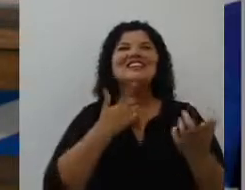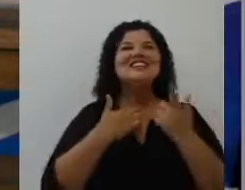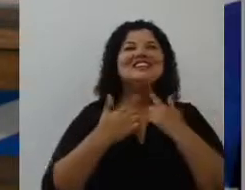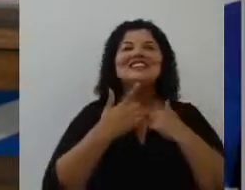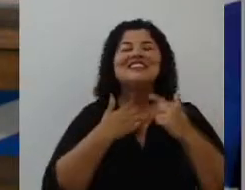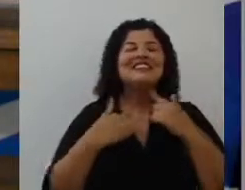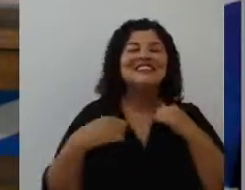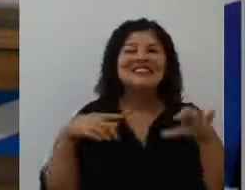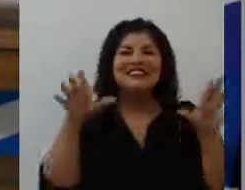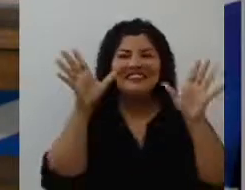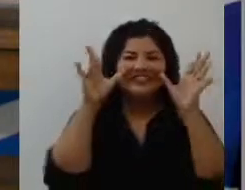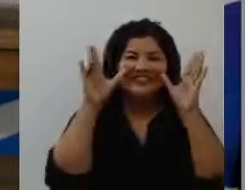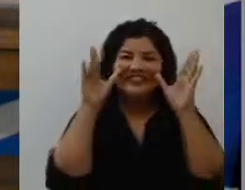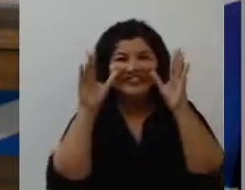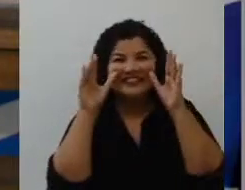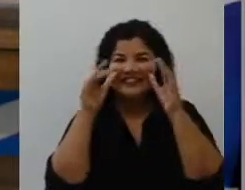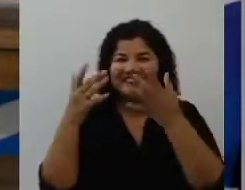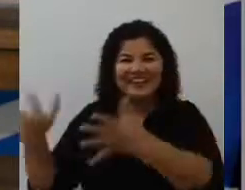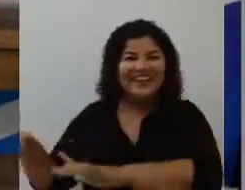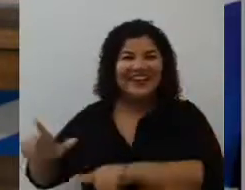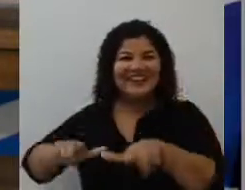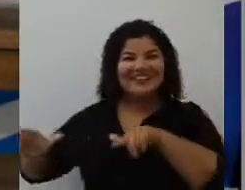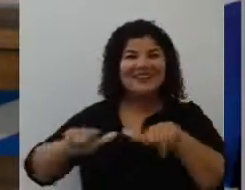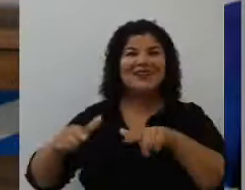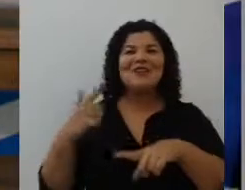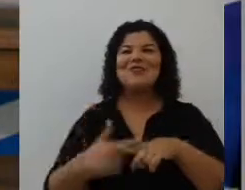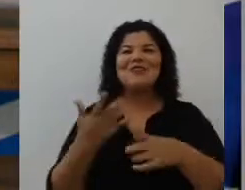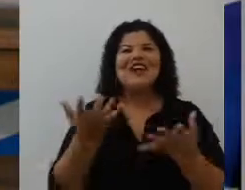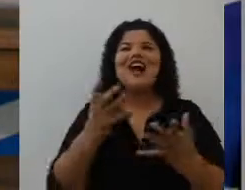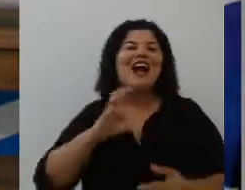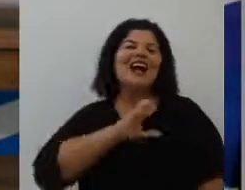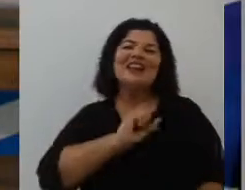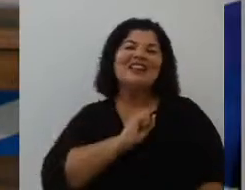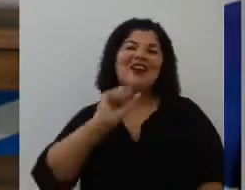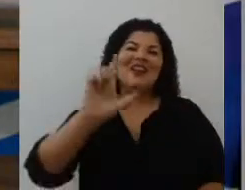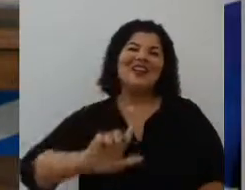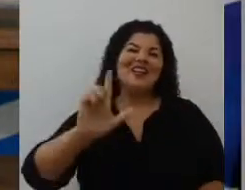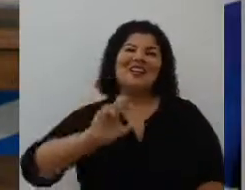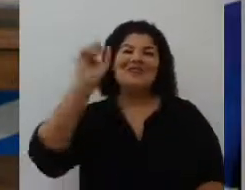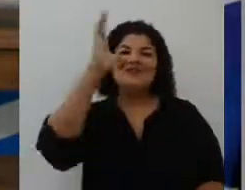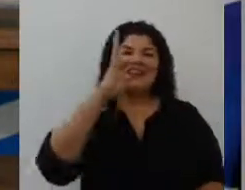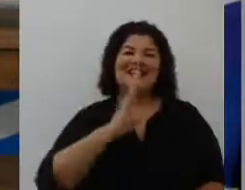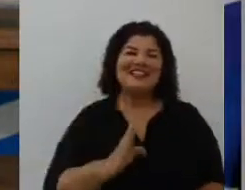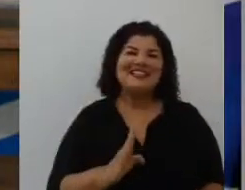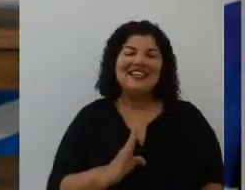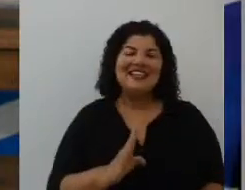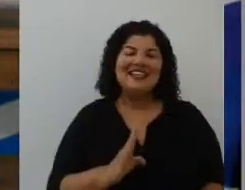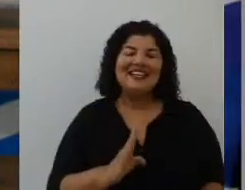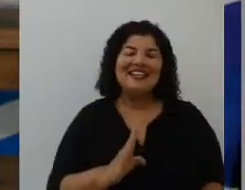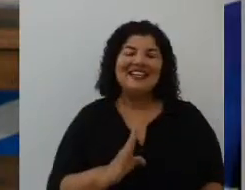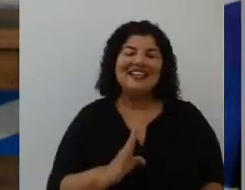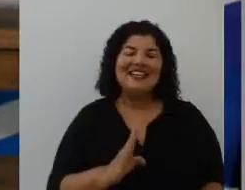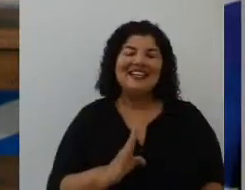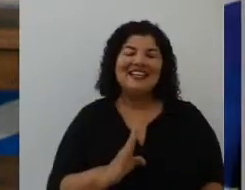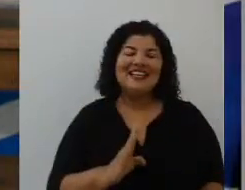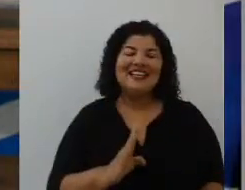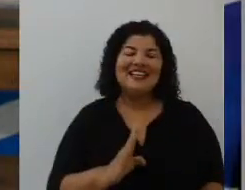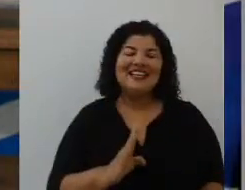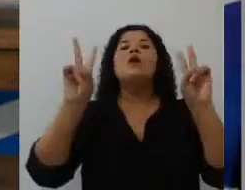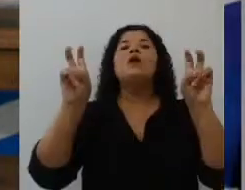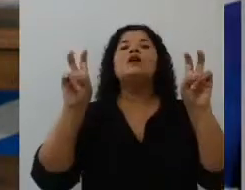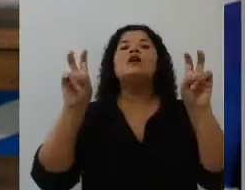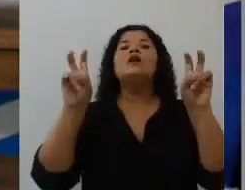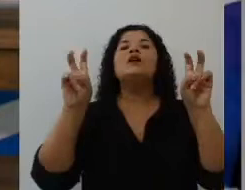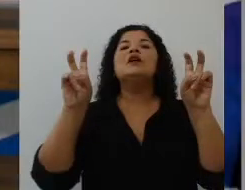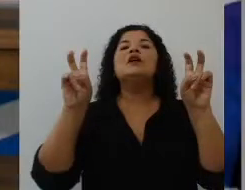ali, não vai nem mais trabalhar, que agora ela vai assistir aula de literatura, que ela adora literatura brasileira, em especial o assunto que a gente vai tratar